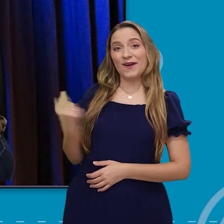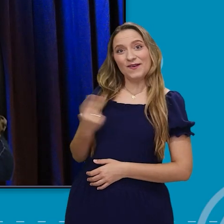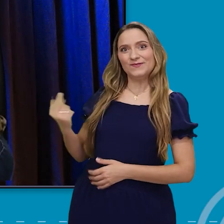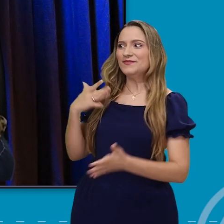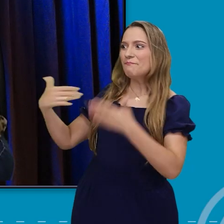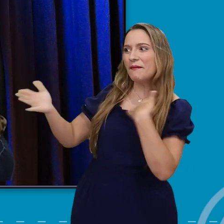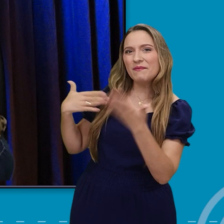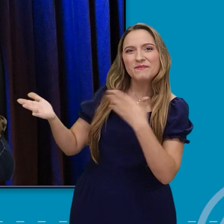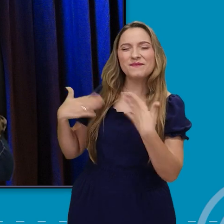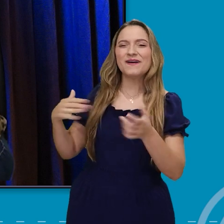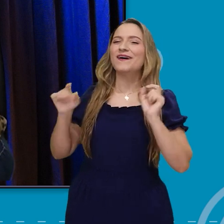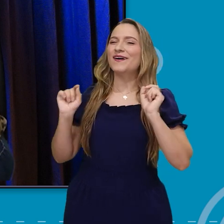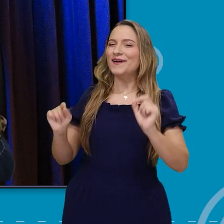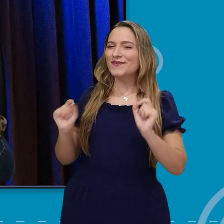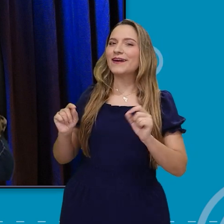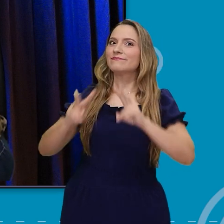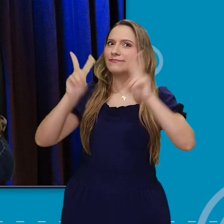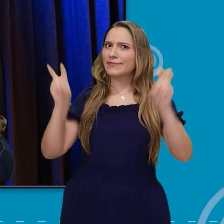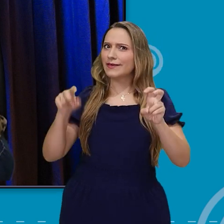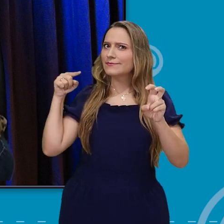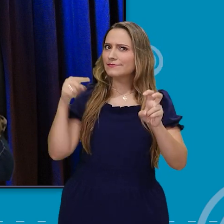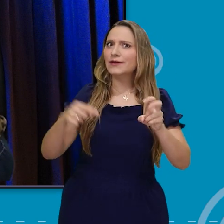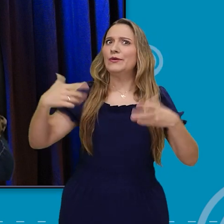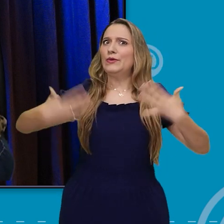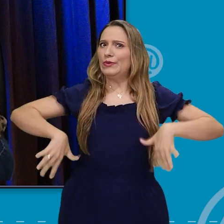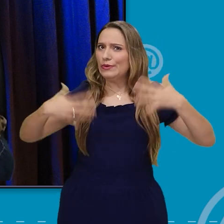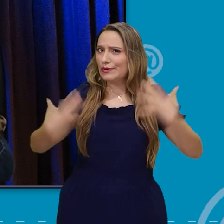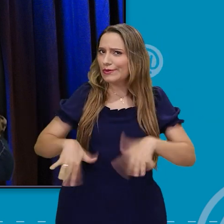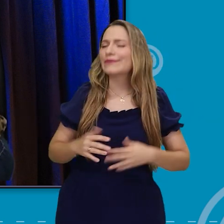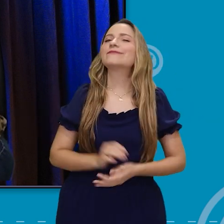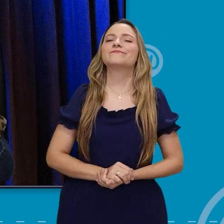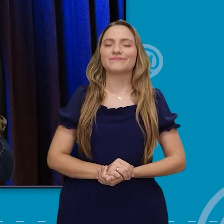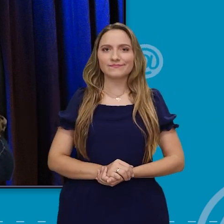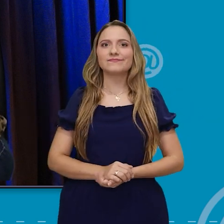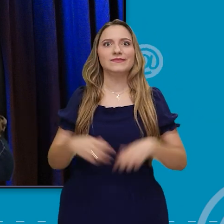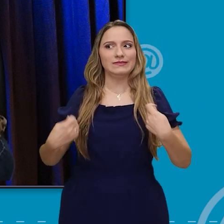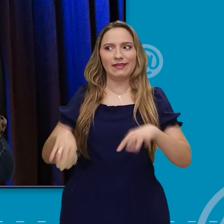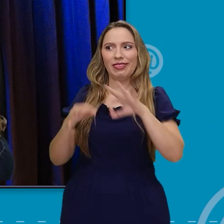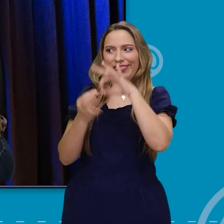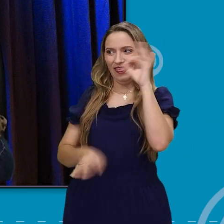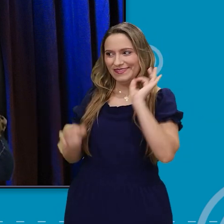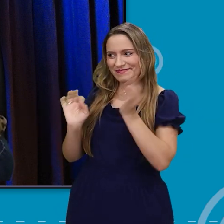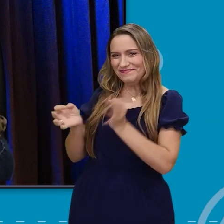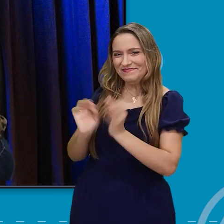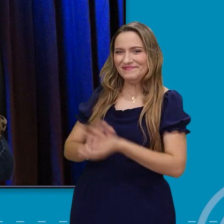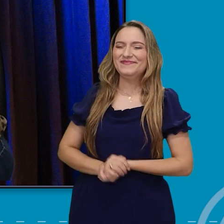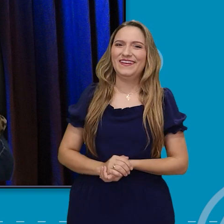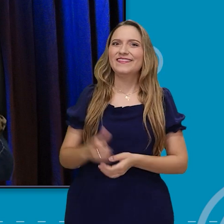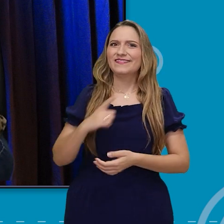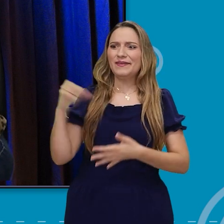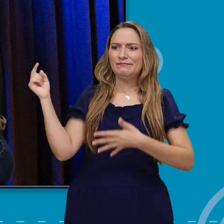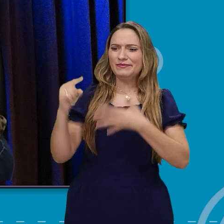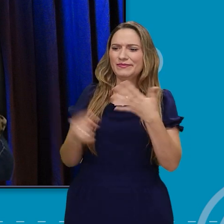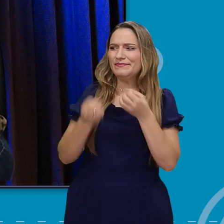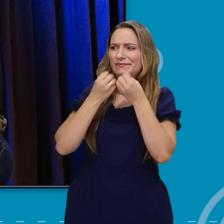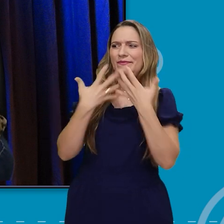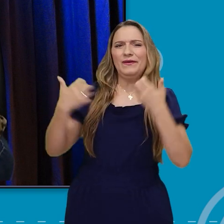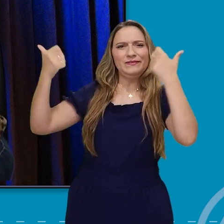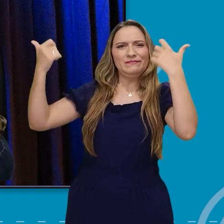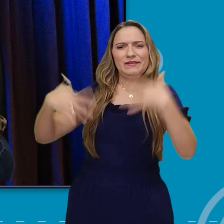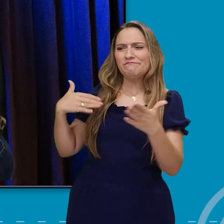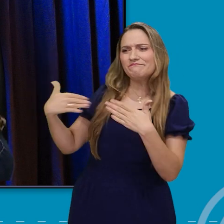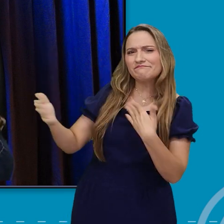papo aqui porque esse assunto rende e rende bastante e tanta coisa boa pode acontecer.